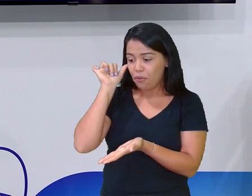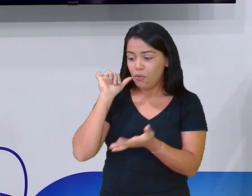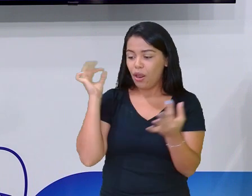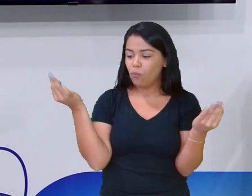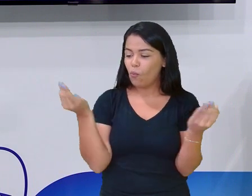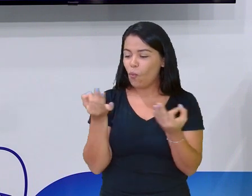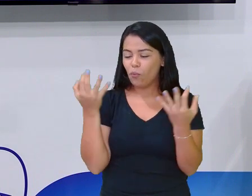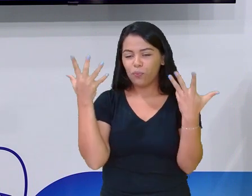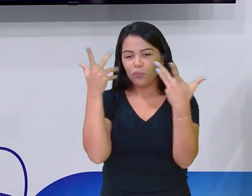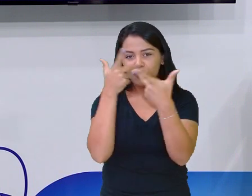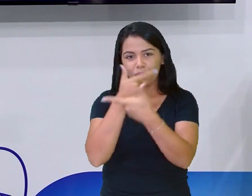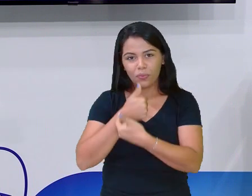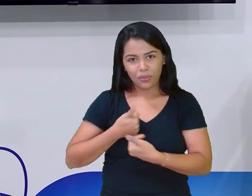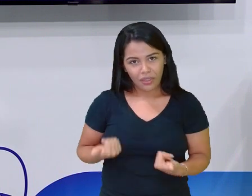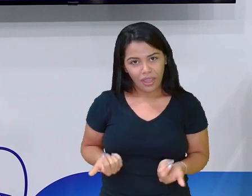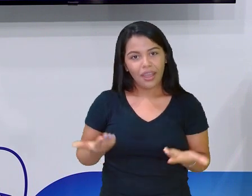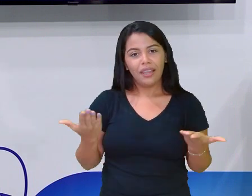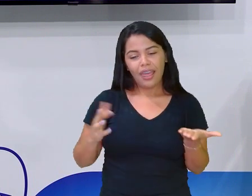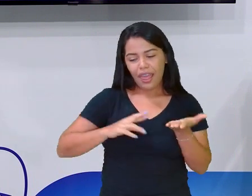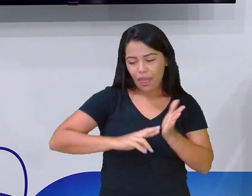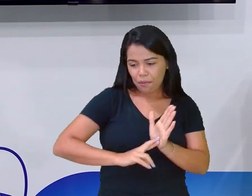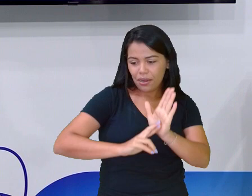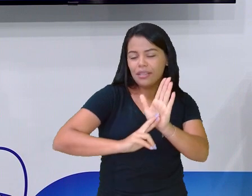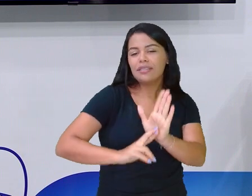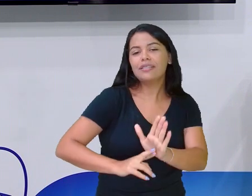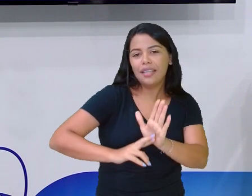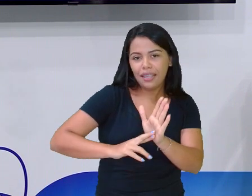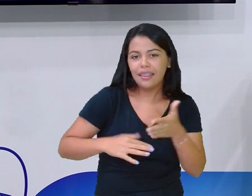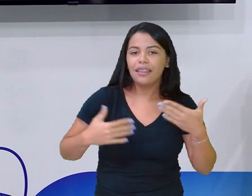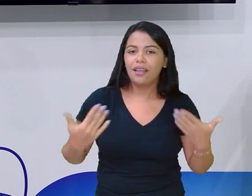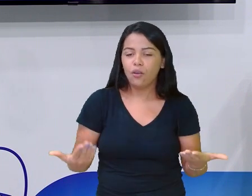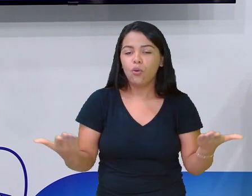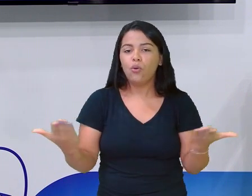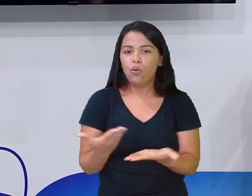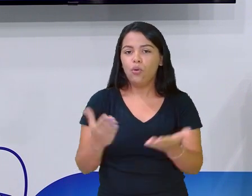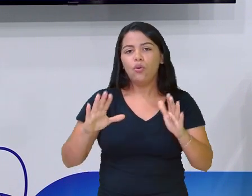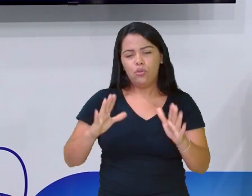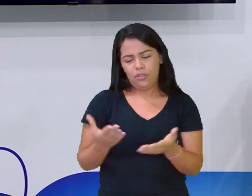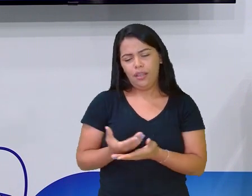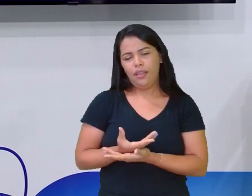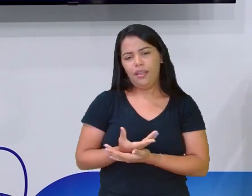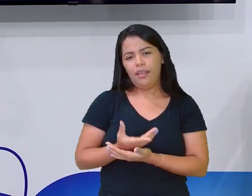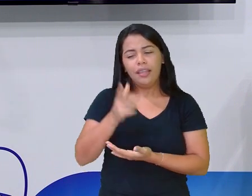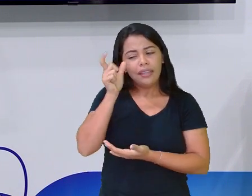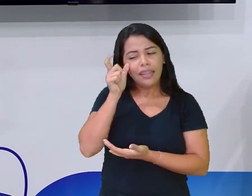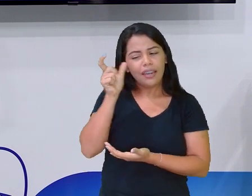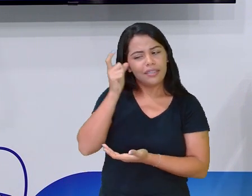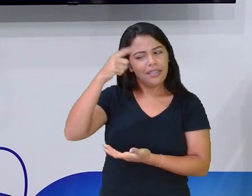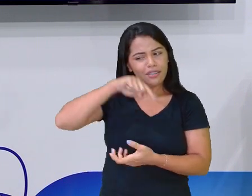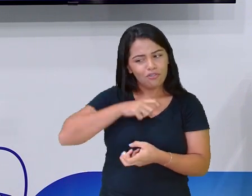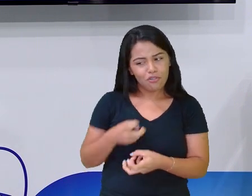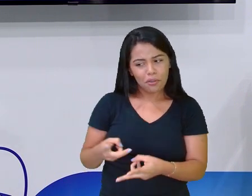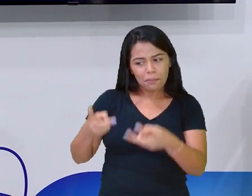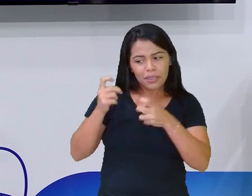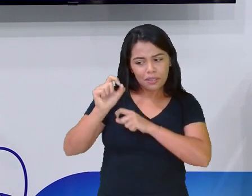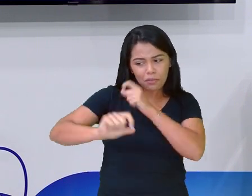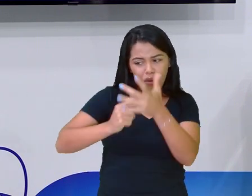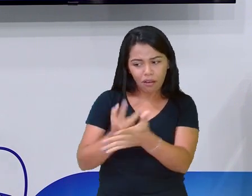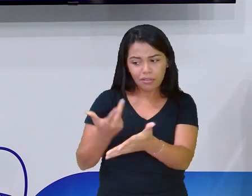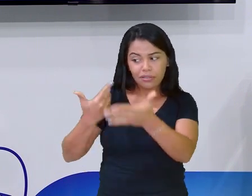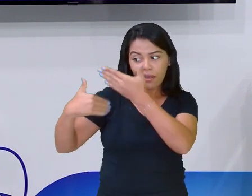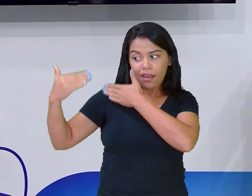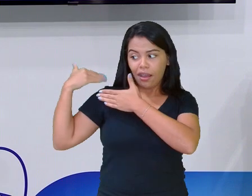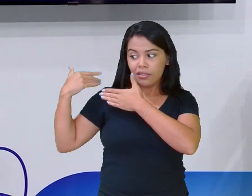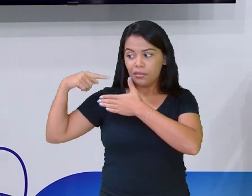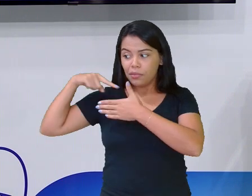clássico. Legal a gente parar para perceber essas nuances históricas, gente. Faz toda a diferença no